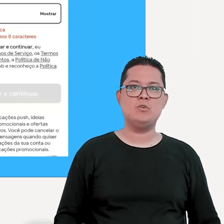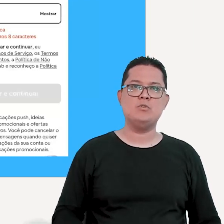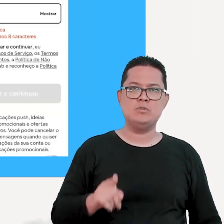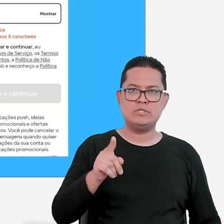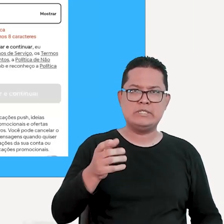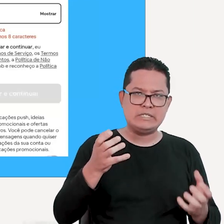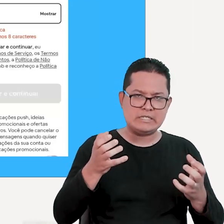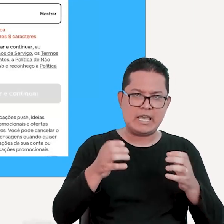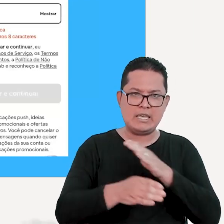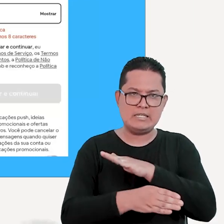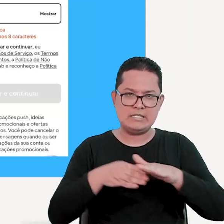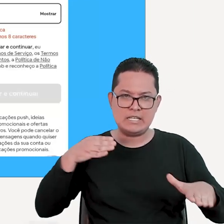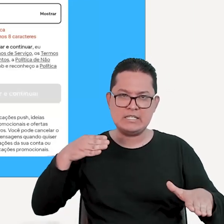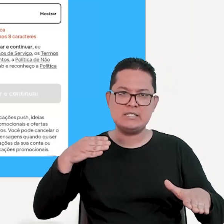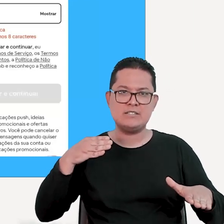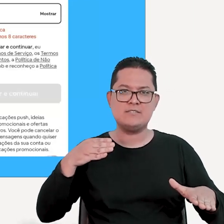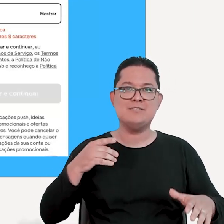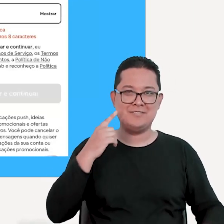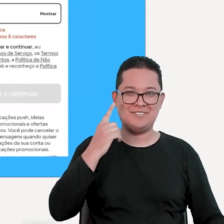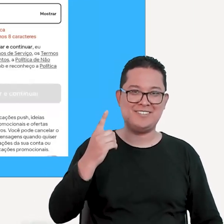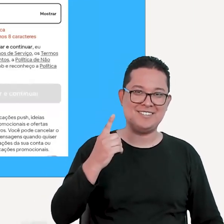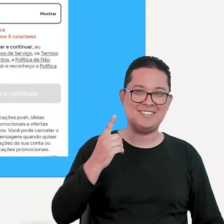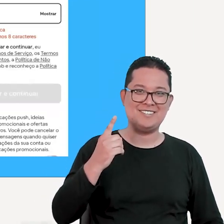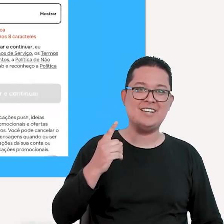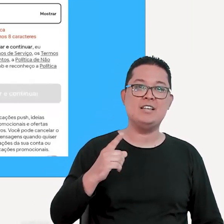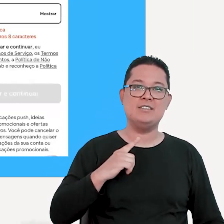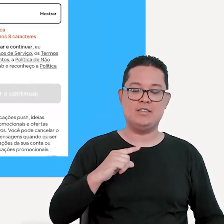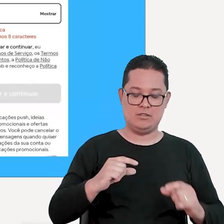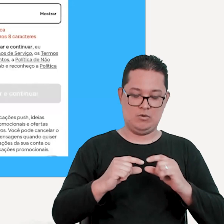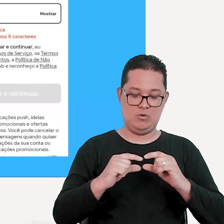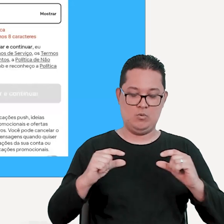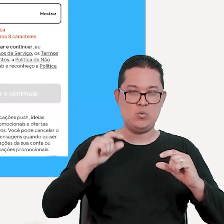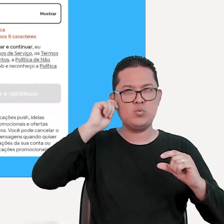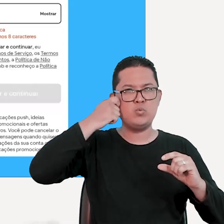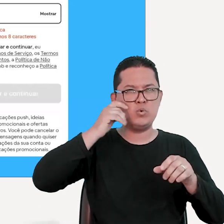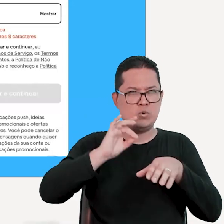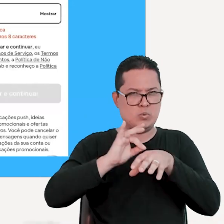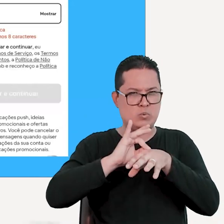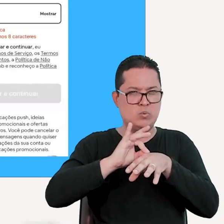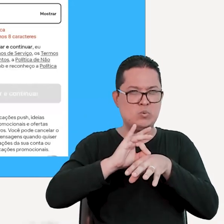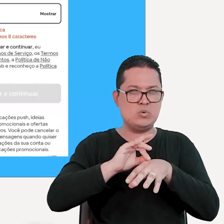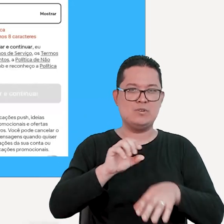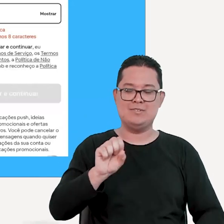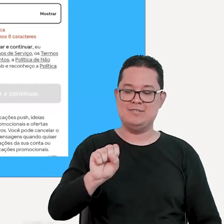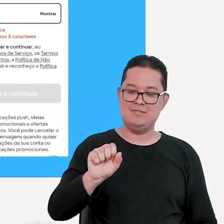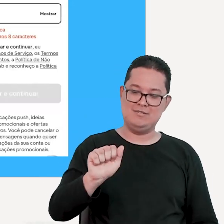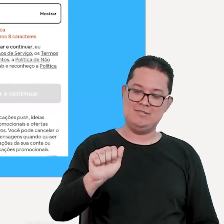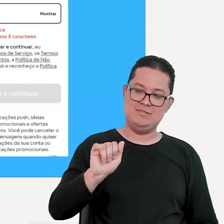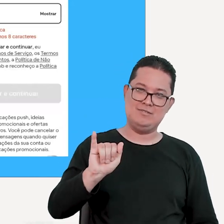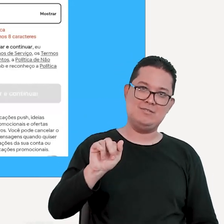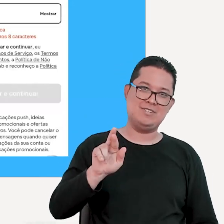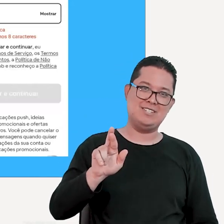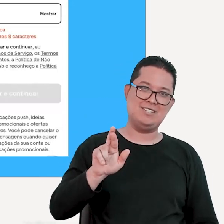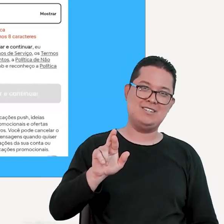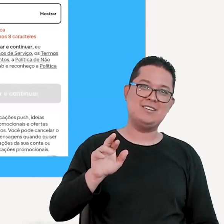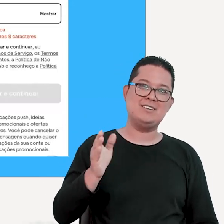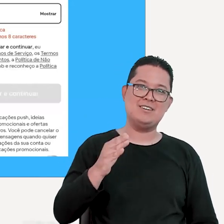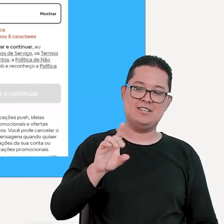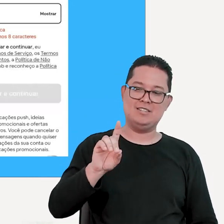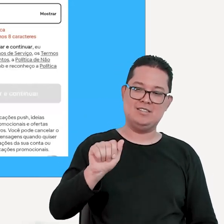certeza de que deseja sair da conta? E tem o botão sair da conta e o outro botão cancelar.